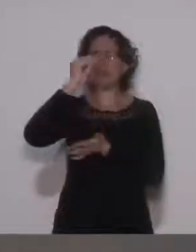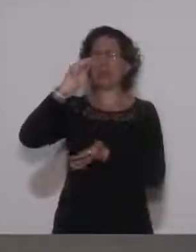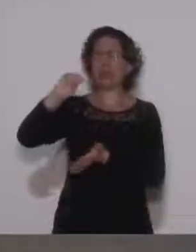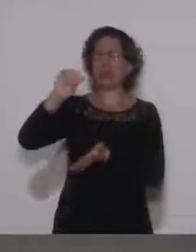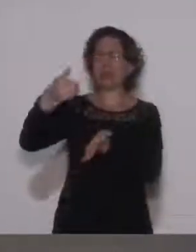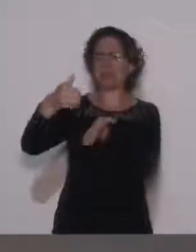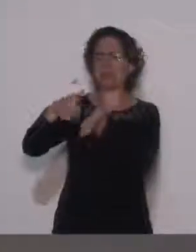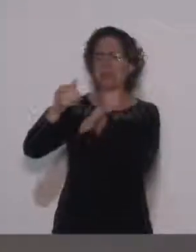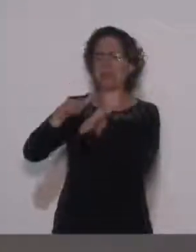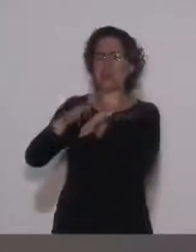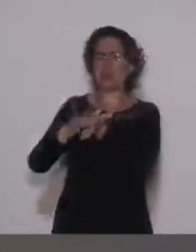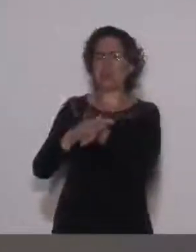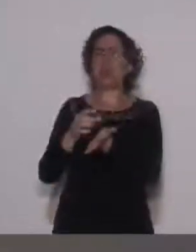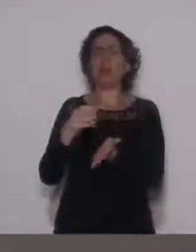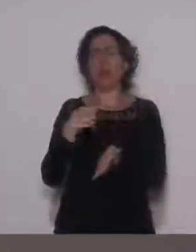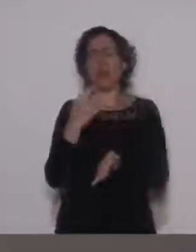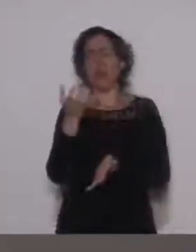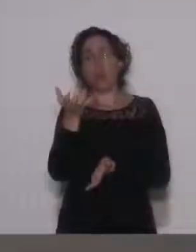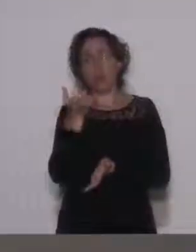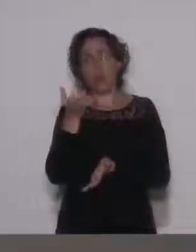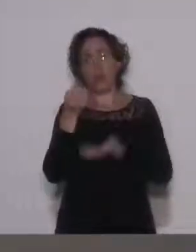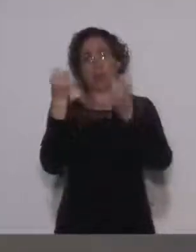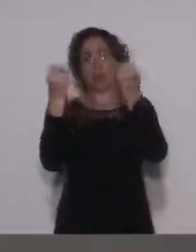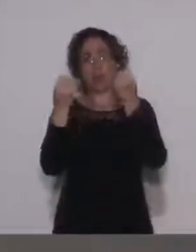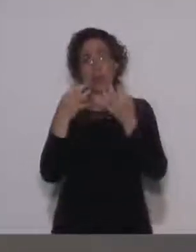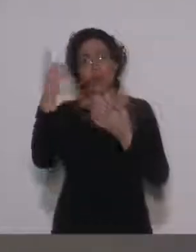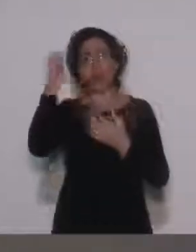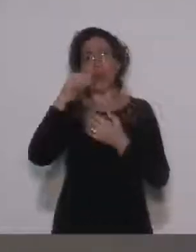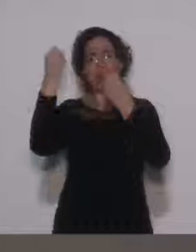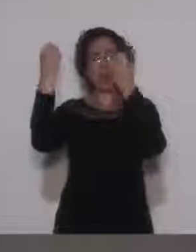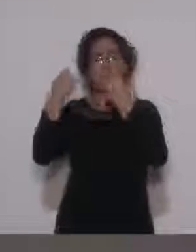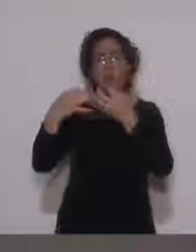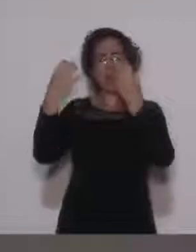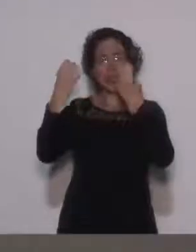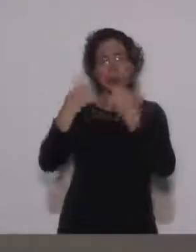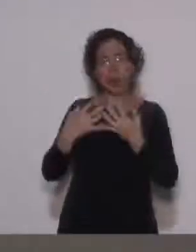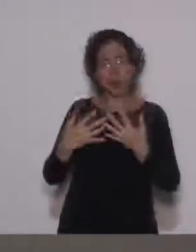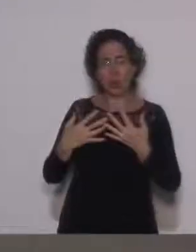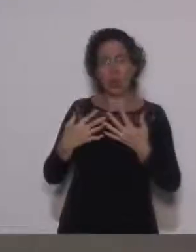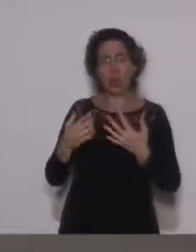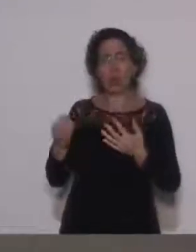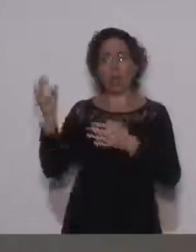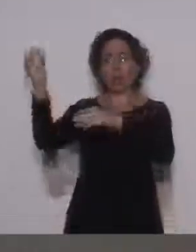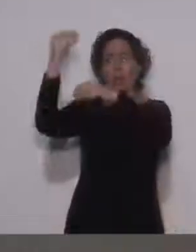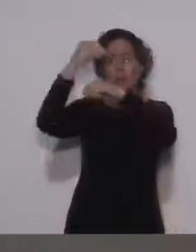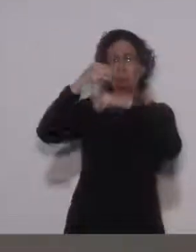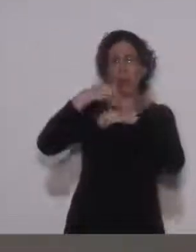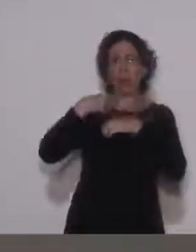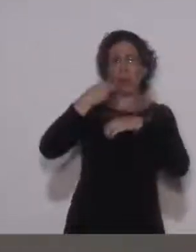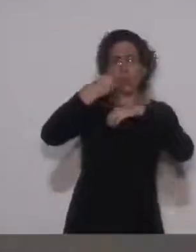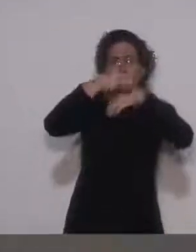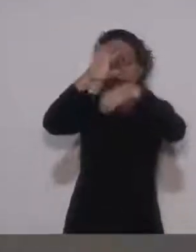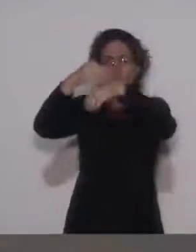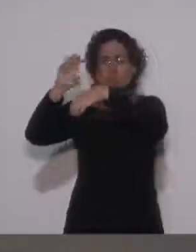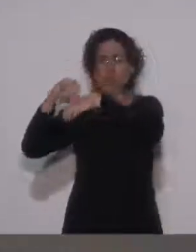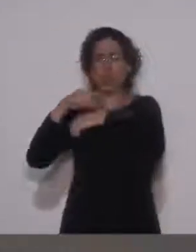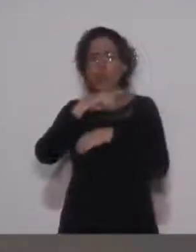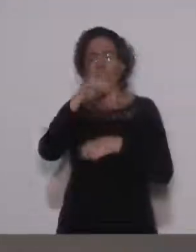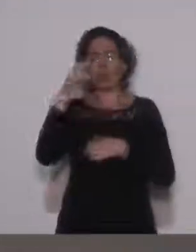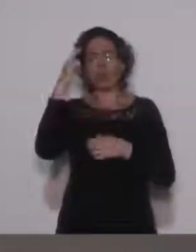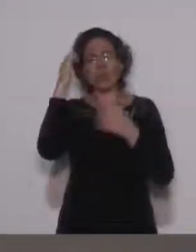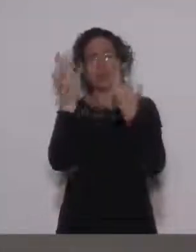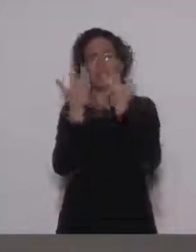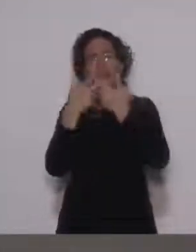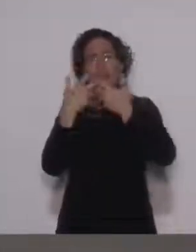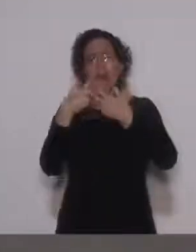eu quero compartilhar com vocês algumas ideias que elas nos trouxeram para a gente amadurecer essa política